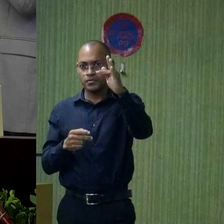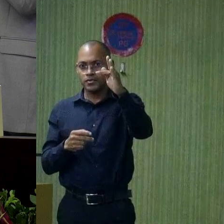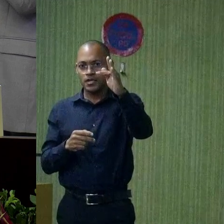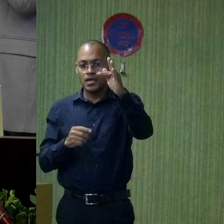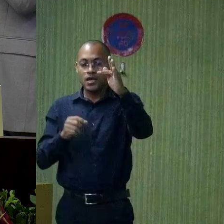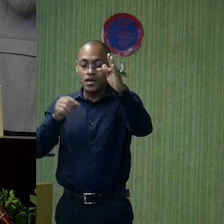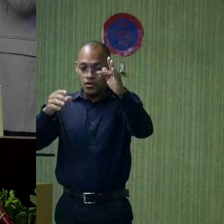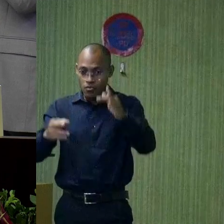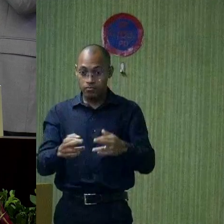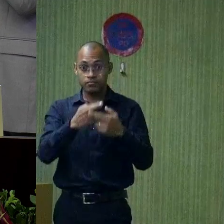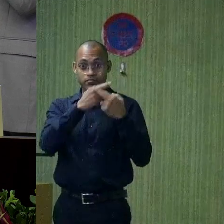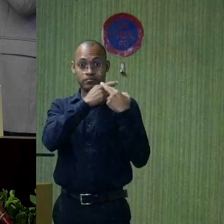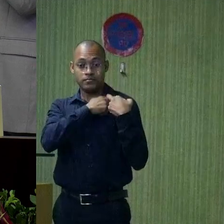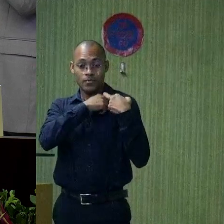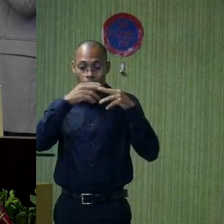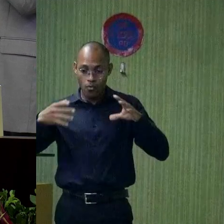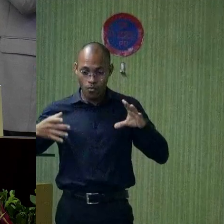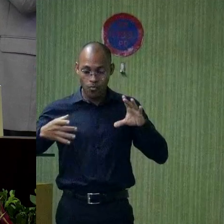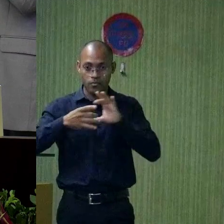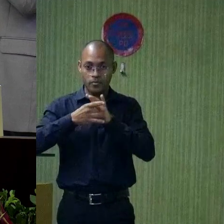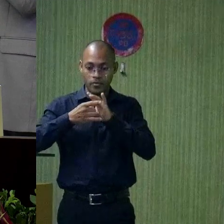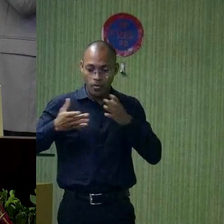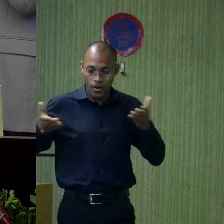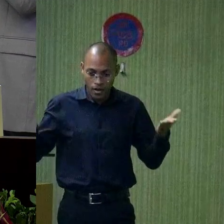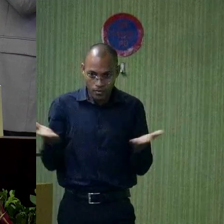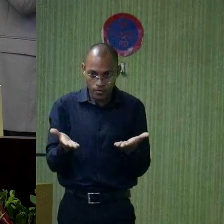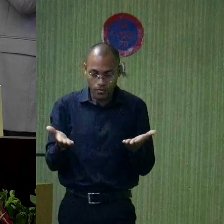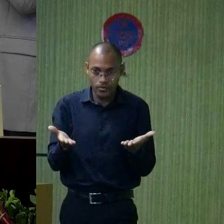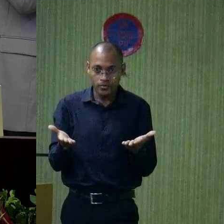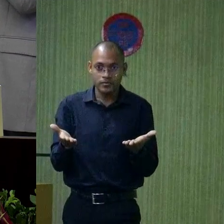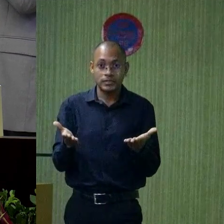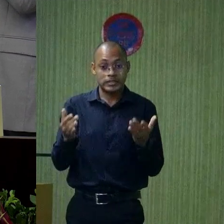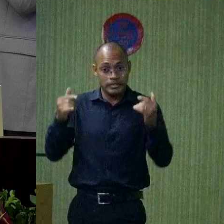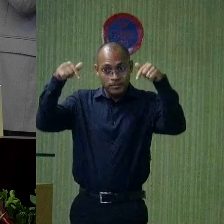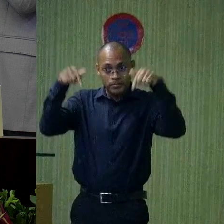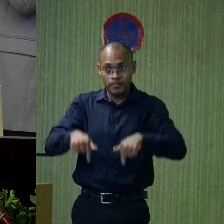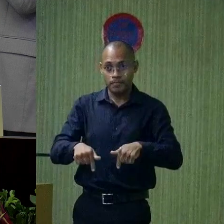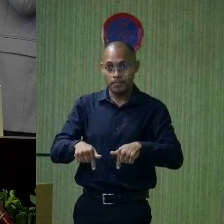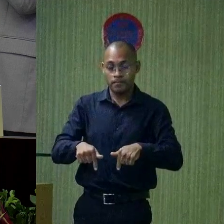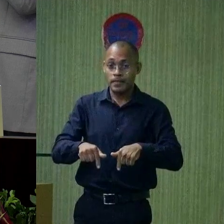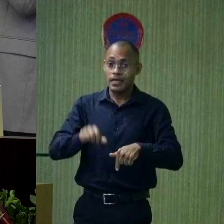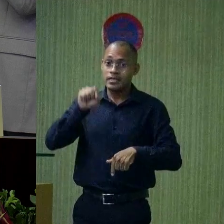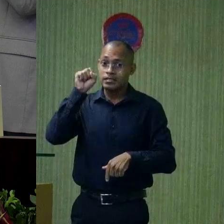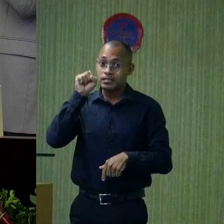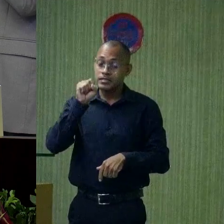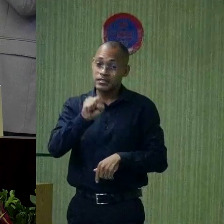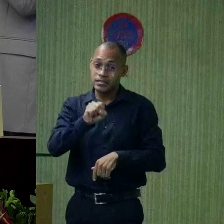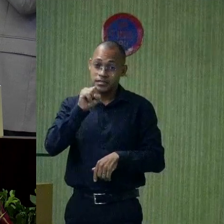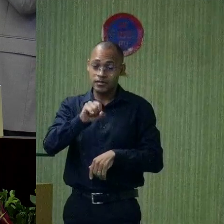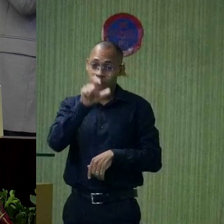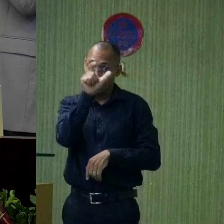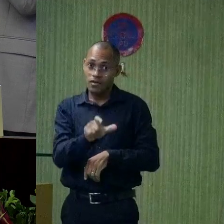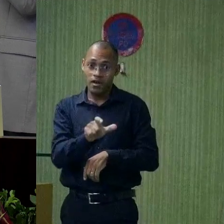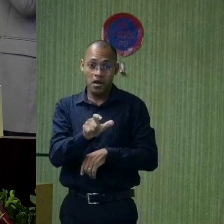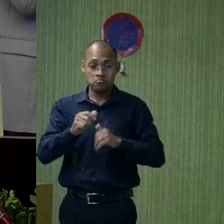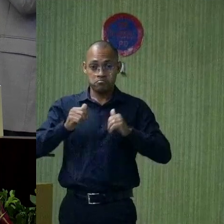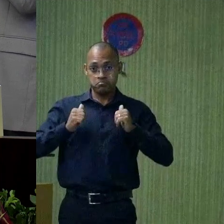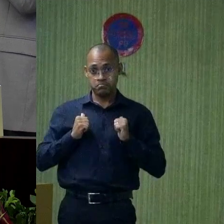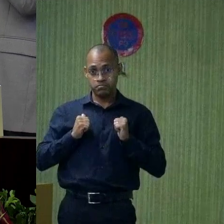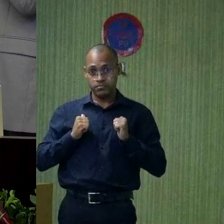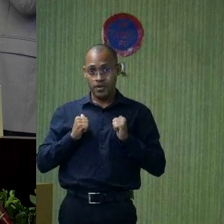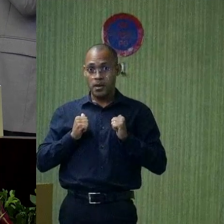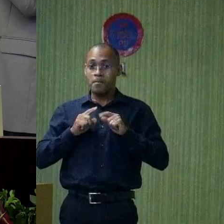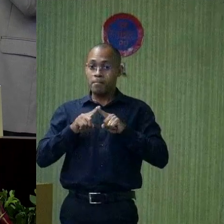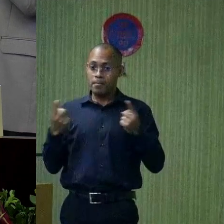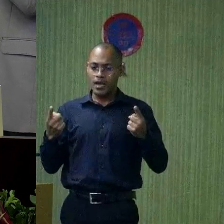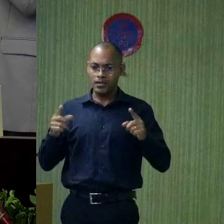com aqui com agora ai daqueles que em lugar dessa constante viagem ao amanhã se atrelem a um